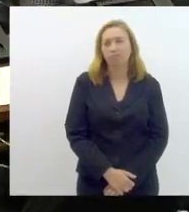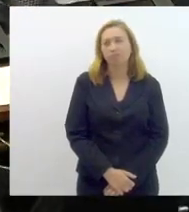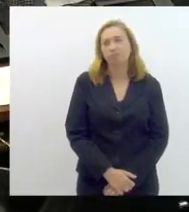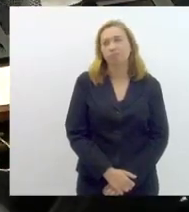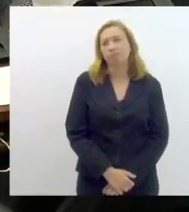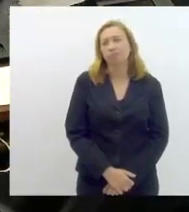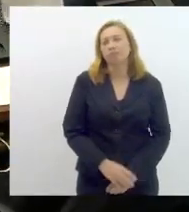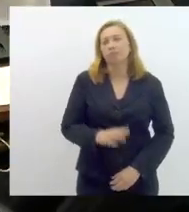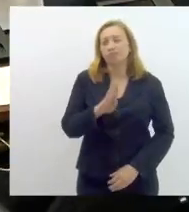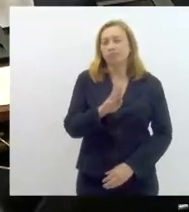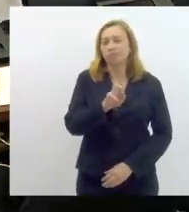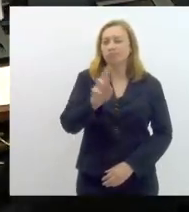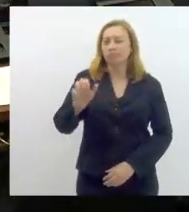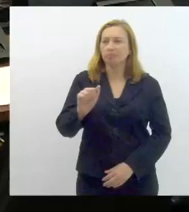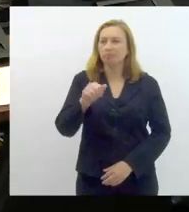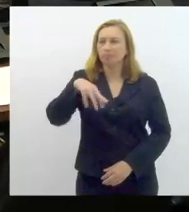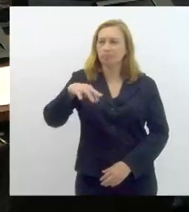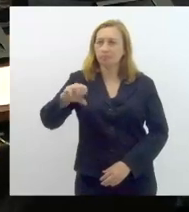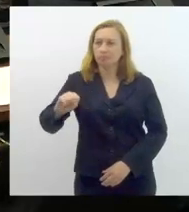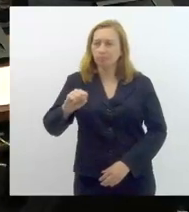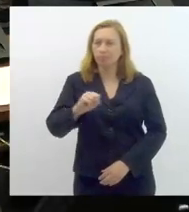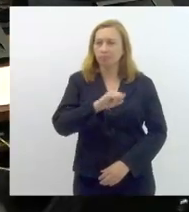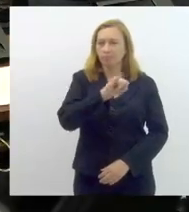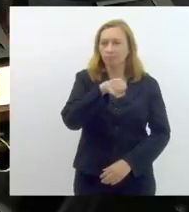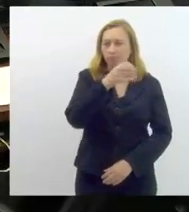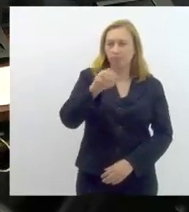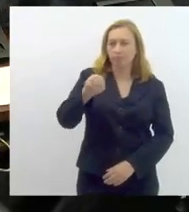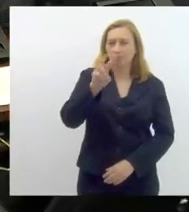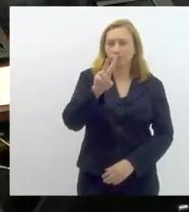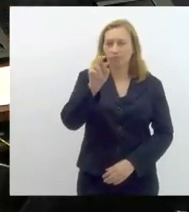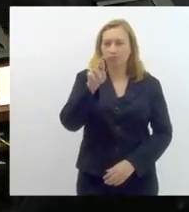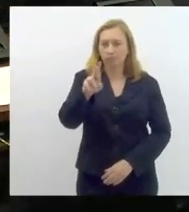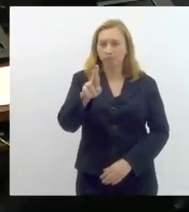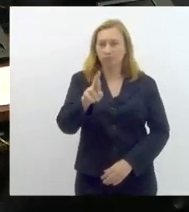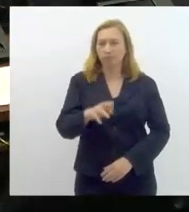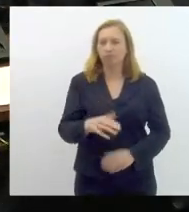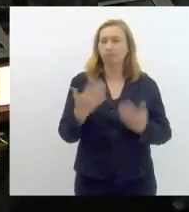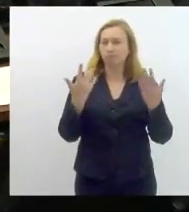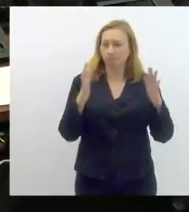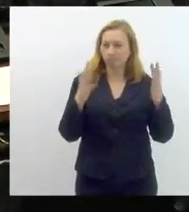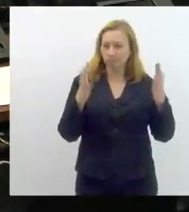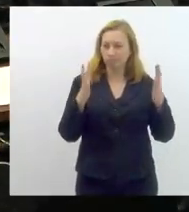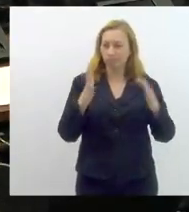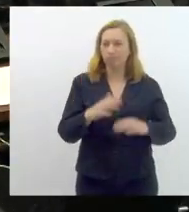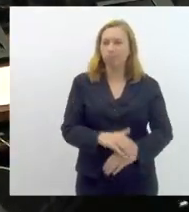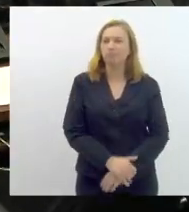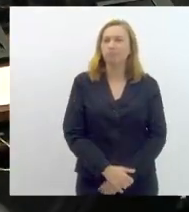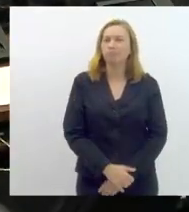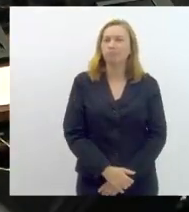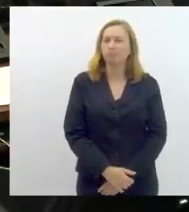Barra Mansa, João Vitor Neves da Silva Bernardino.